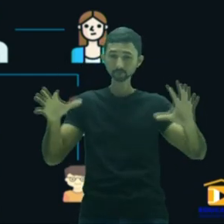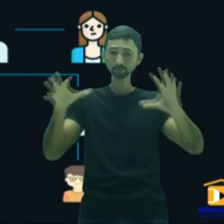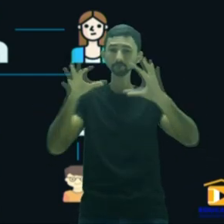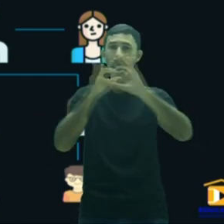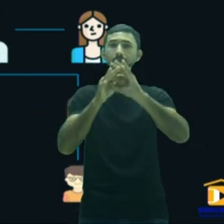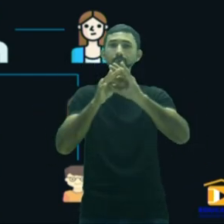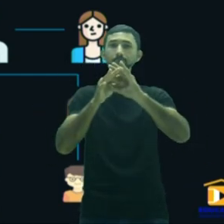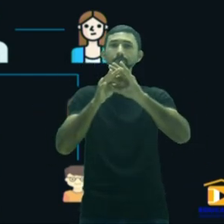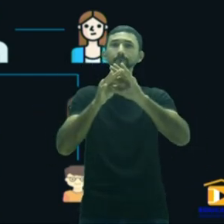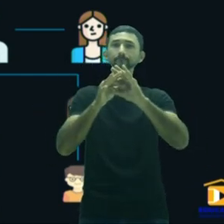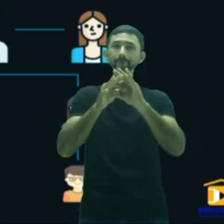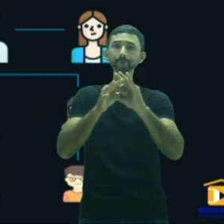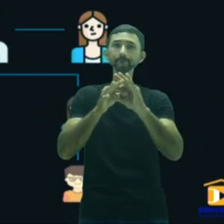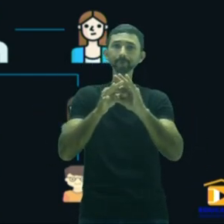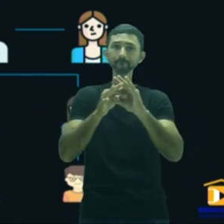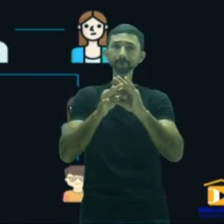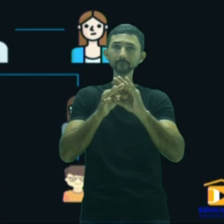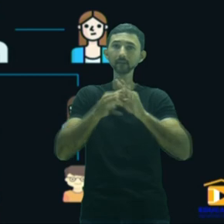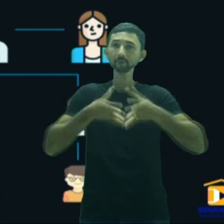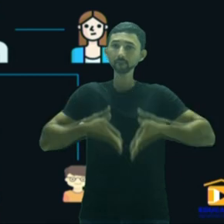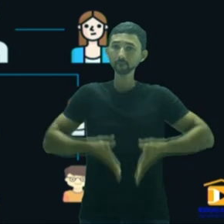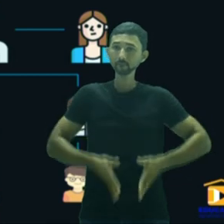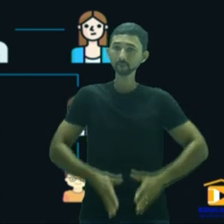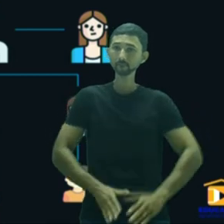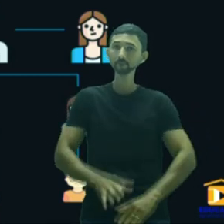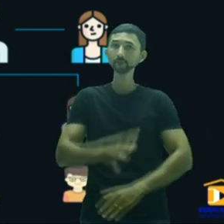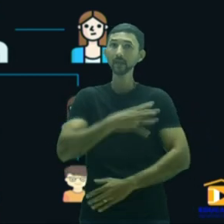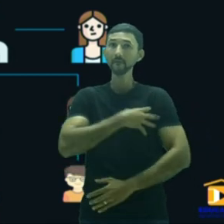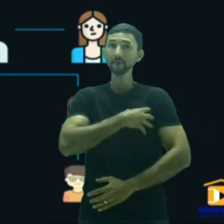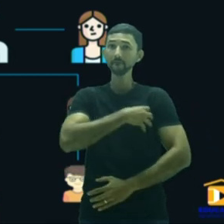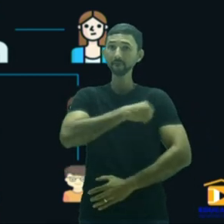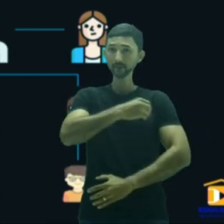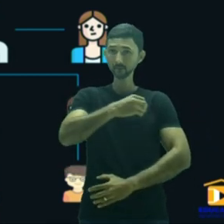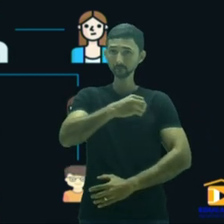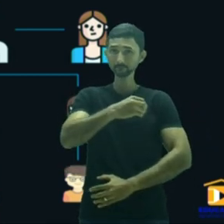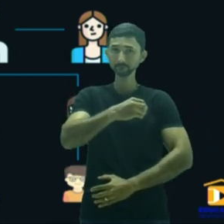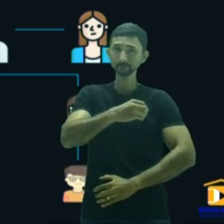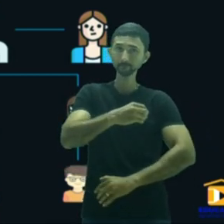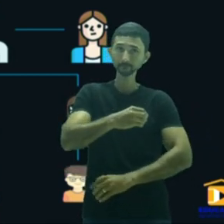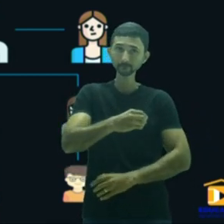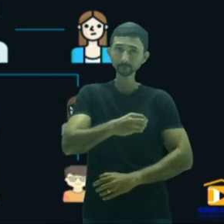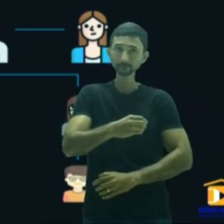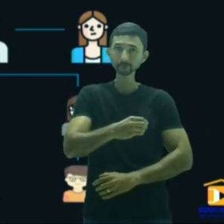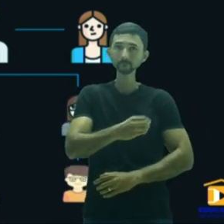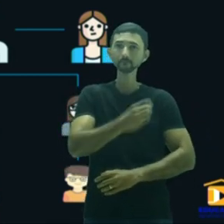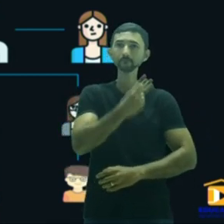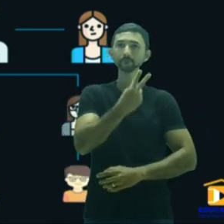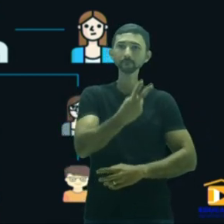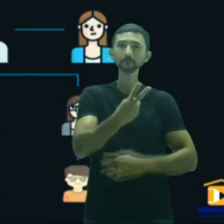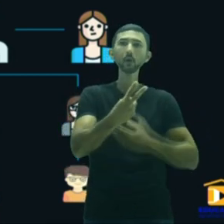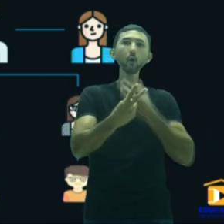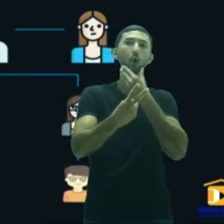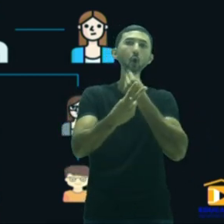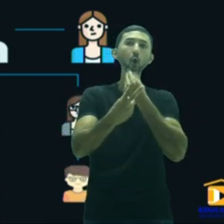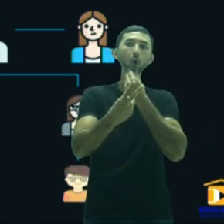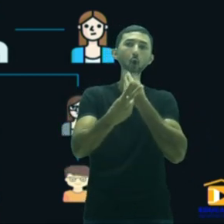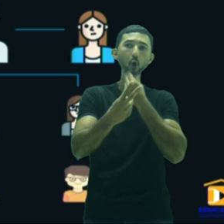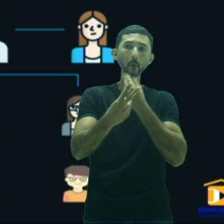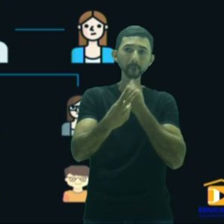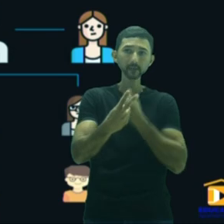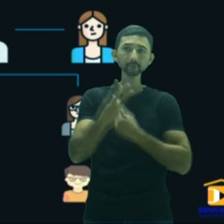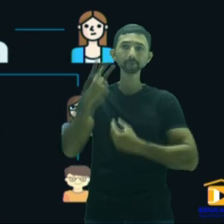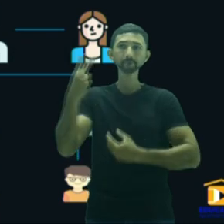com Cristina. E ele teve aqui, olha, vários filhos. Ele teve dois homens e teve duas